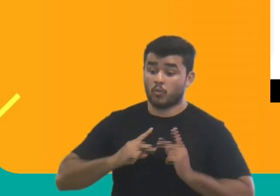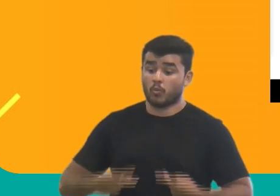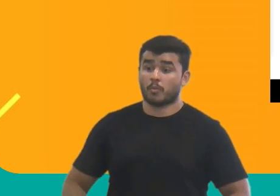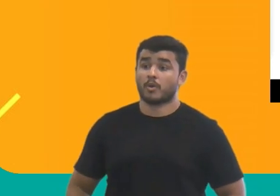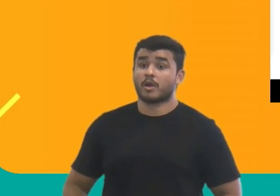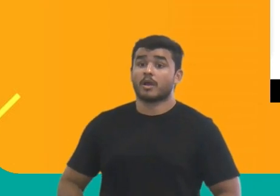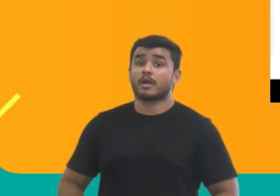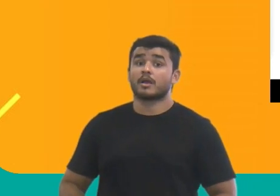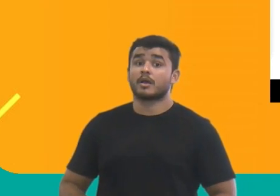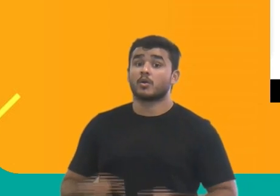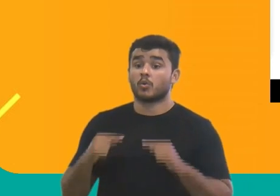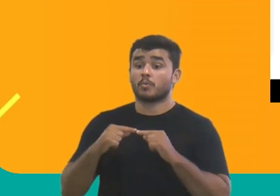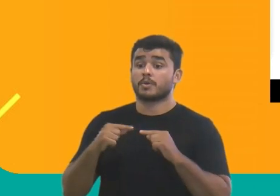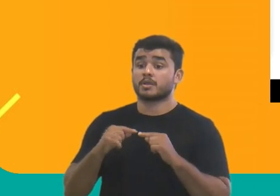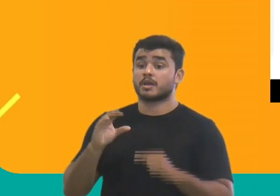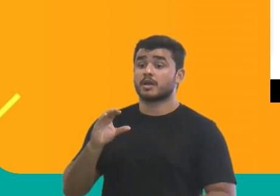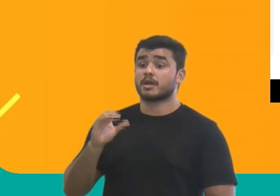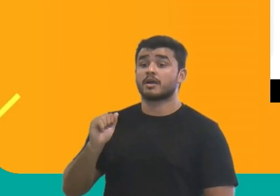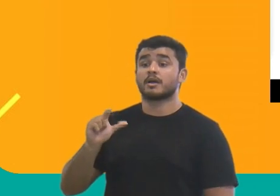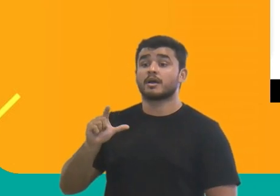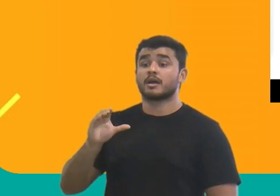muito cálcio?